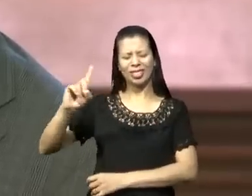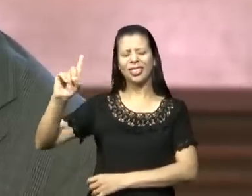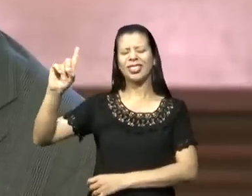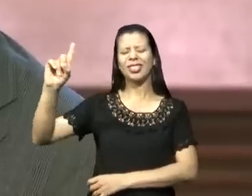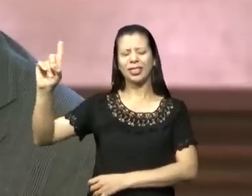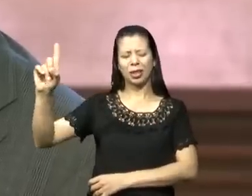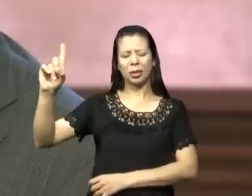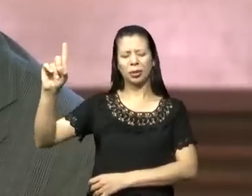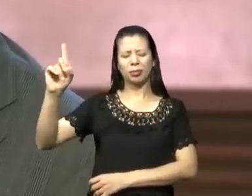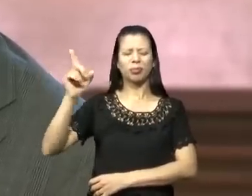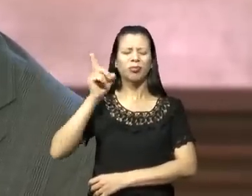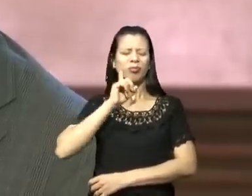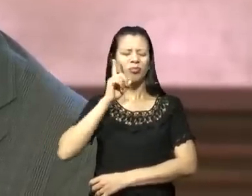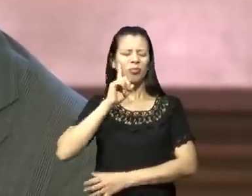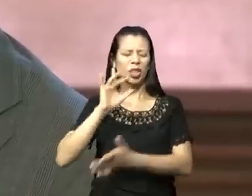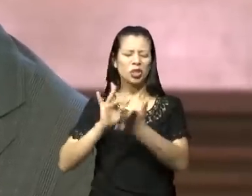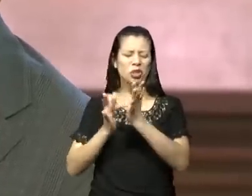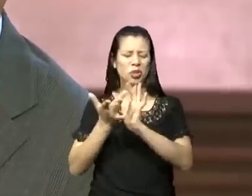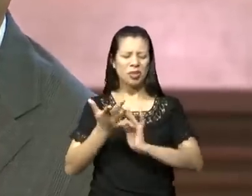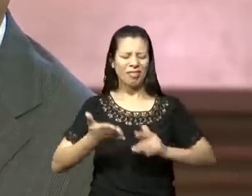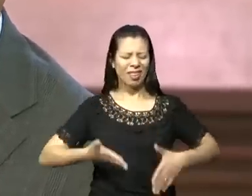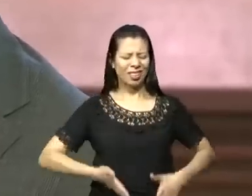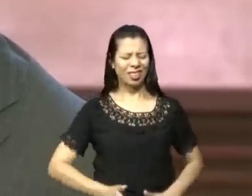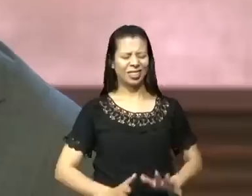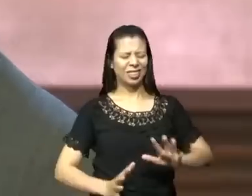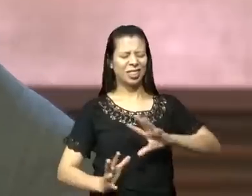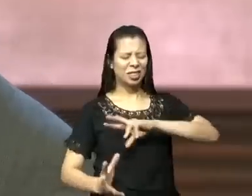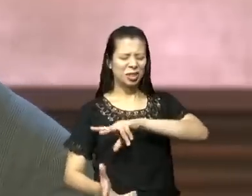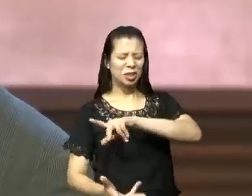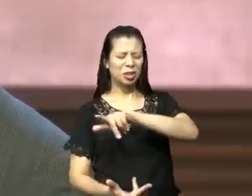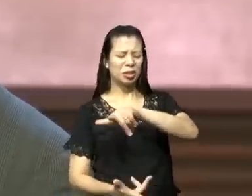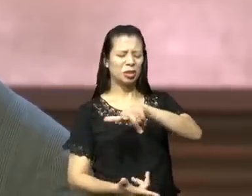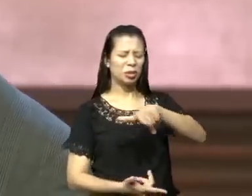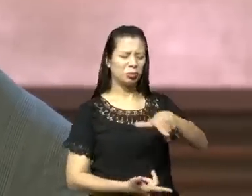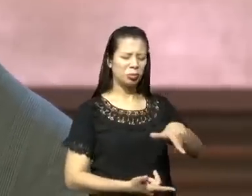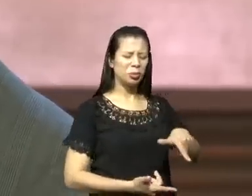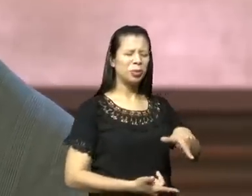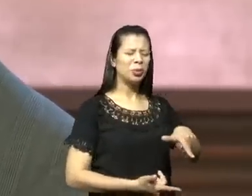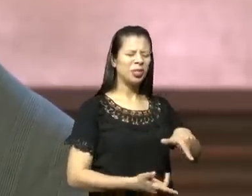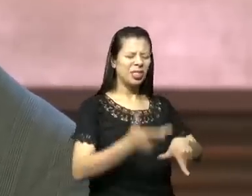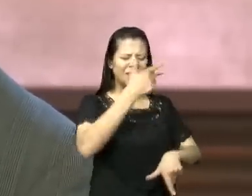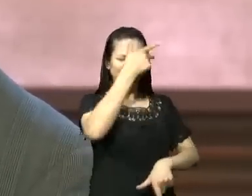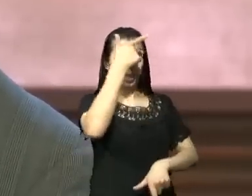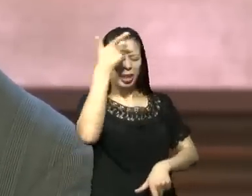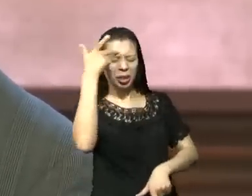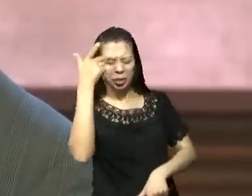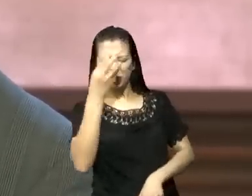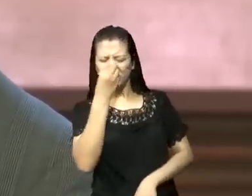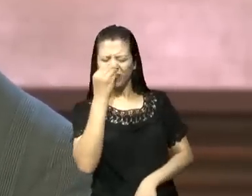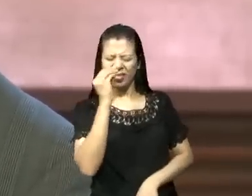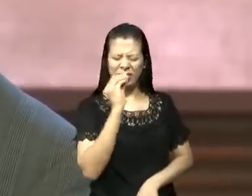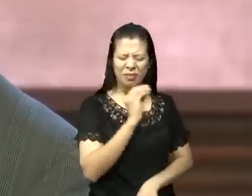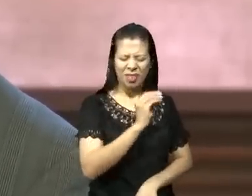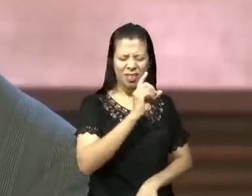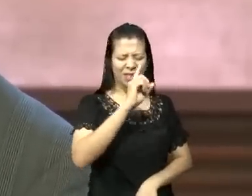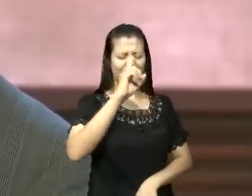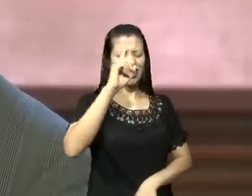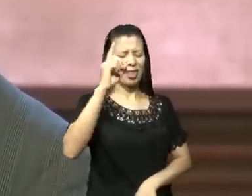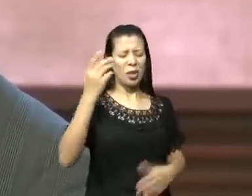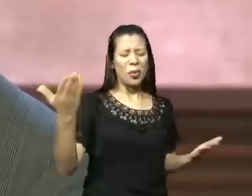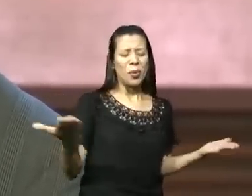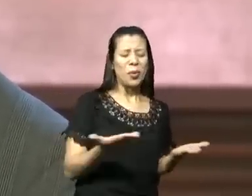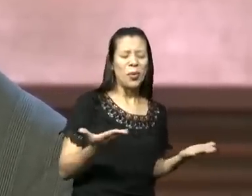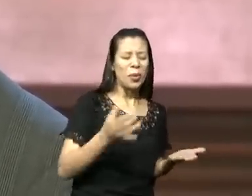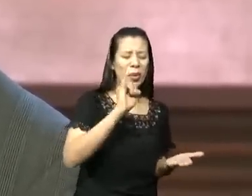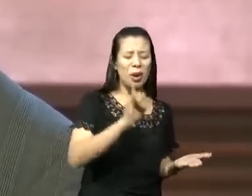desprezado e hoje dois mil anos depois nós temos toda luz que jorra do passado para não perdermos o caminho da